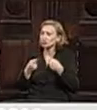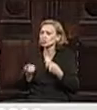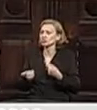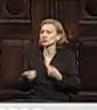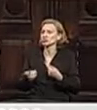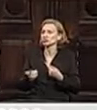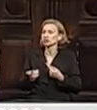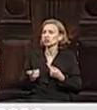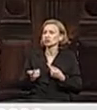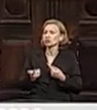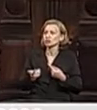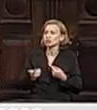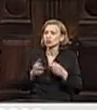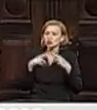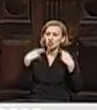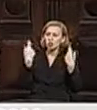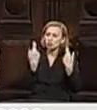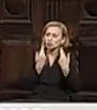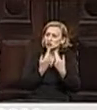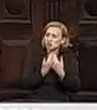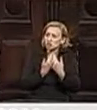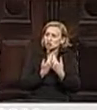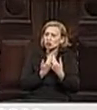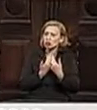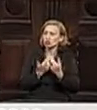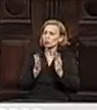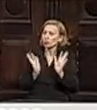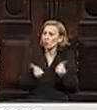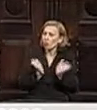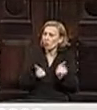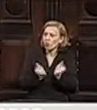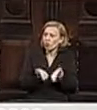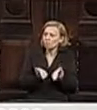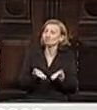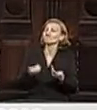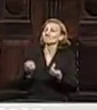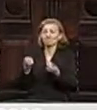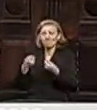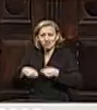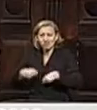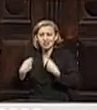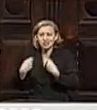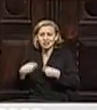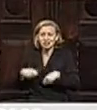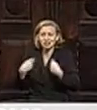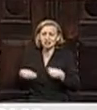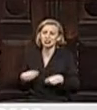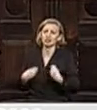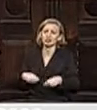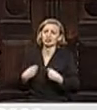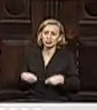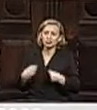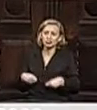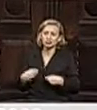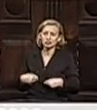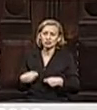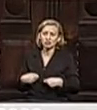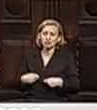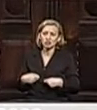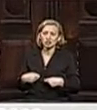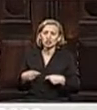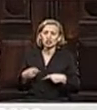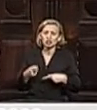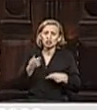de audiência pública, como realizamos nessa casa, e nós precisamos destravar todas as questões